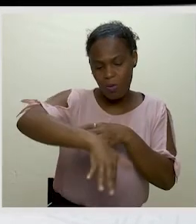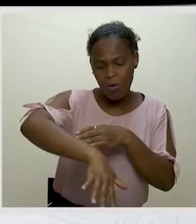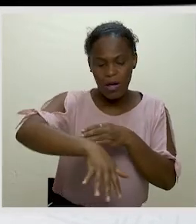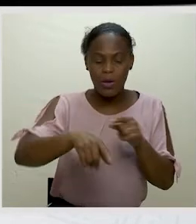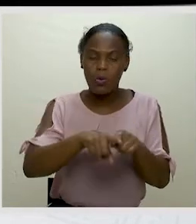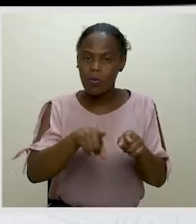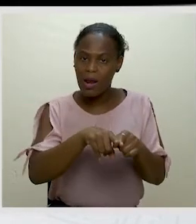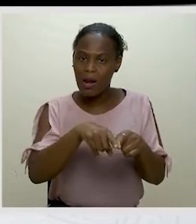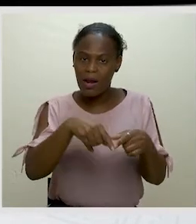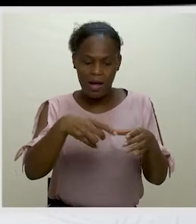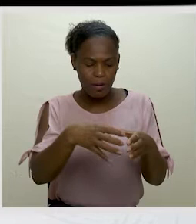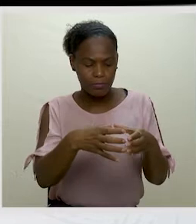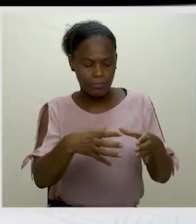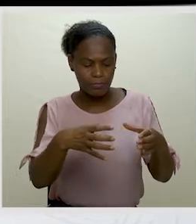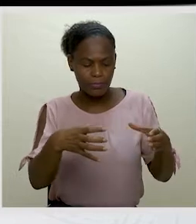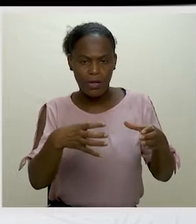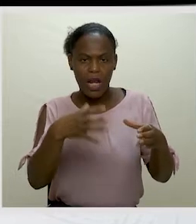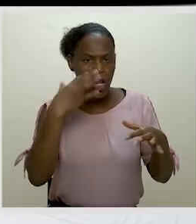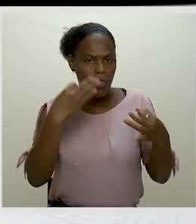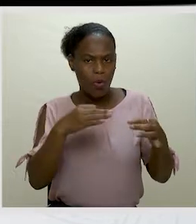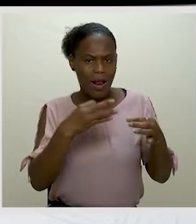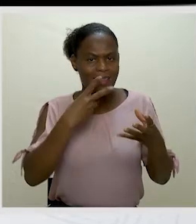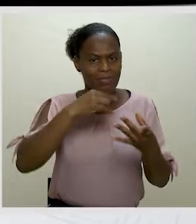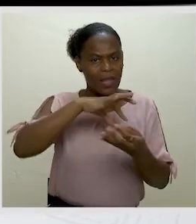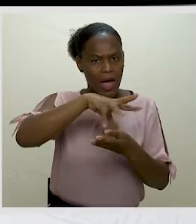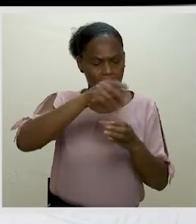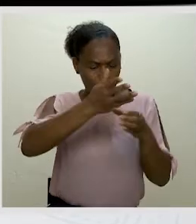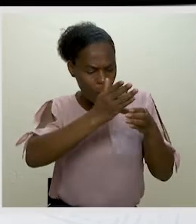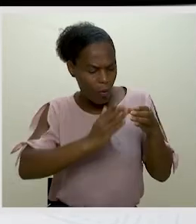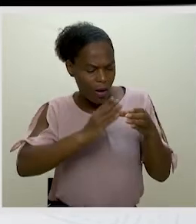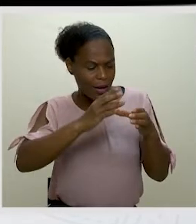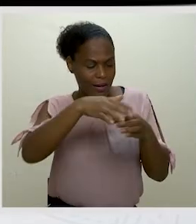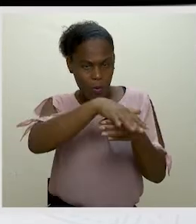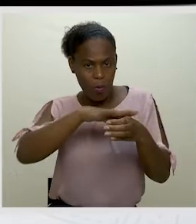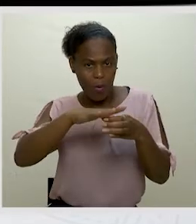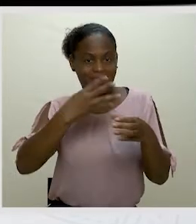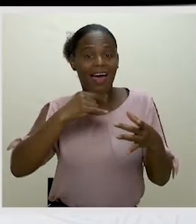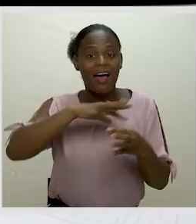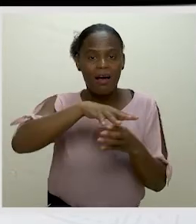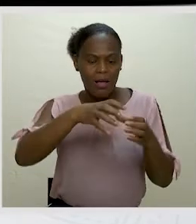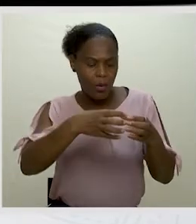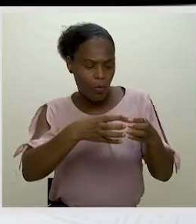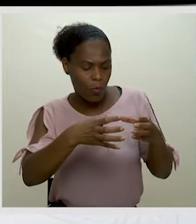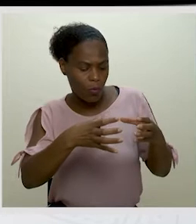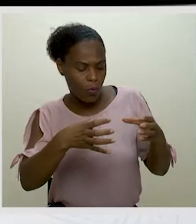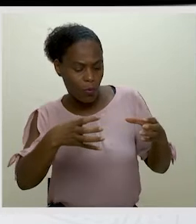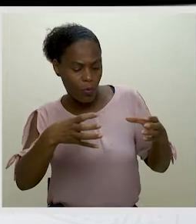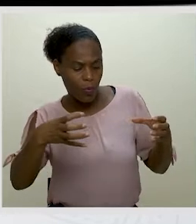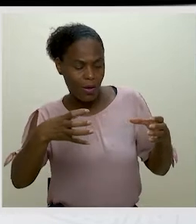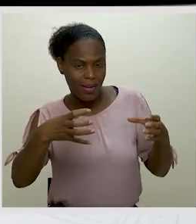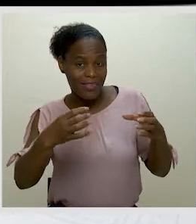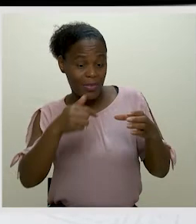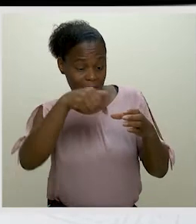abertura natural na superfície da crosta terrestre, onde nós vivemos, por onde saem